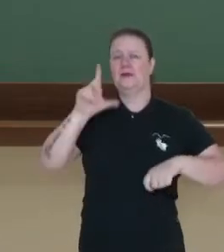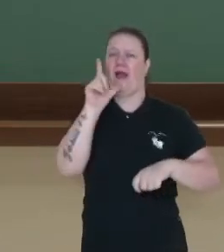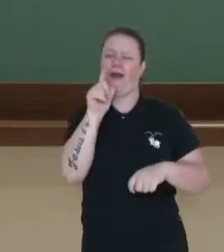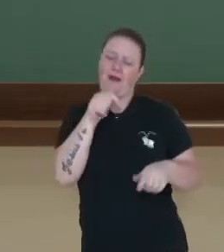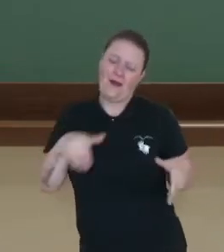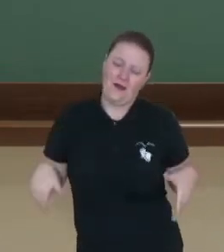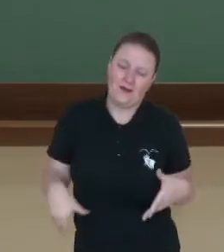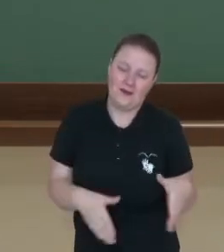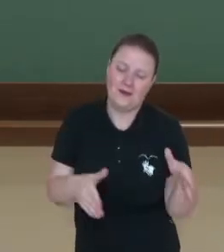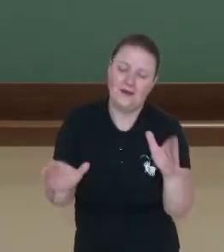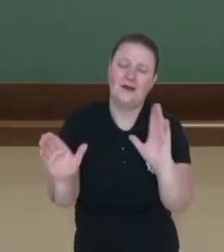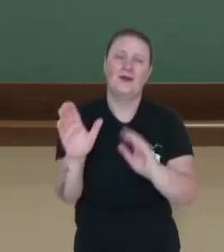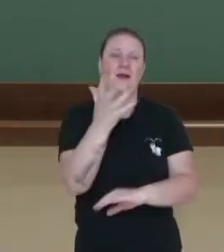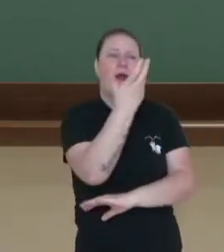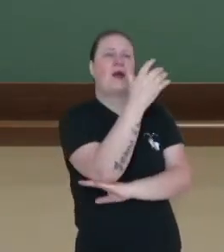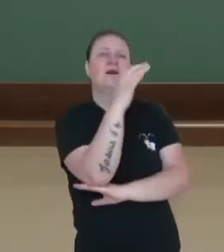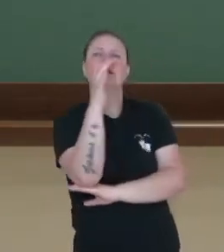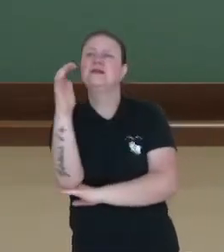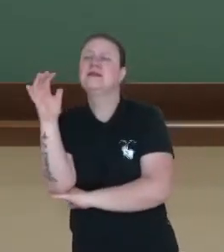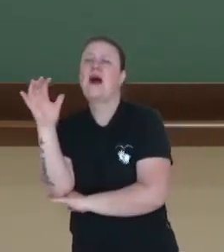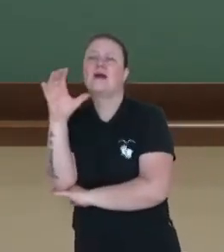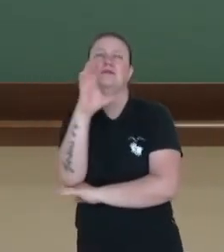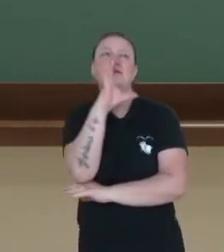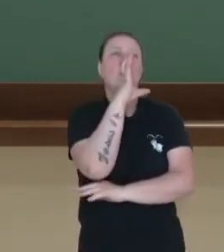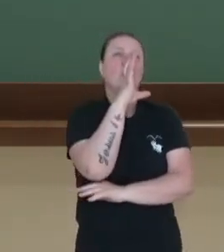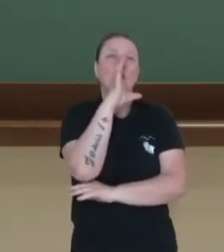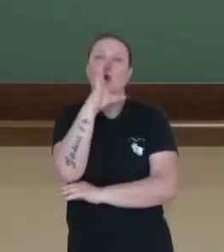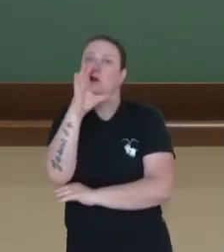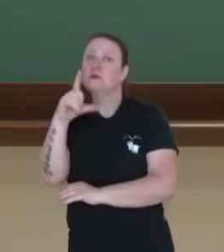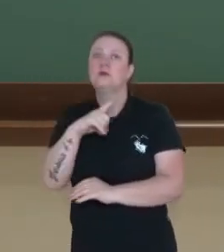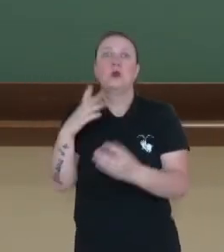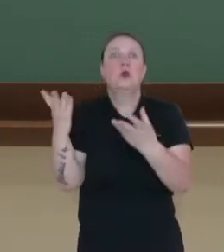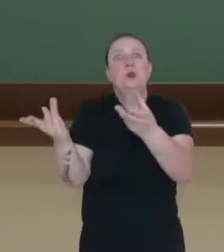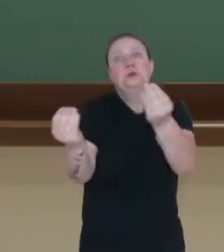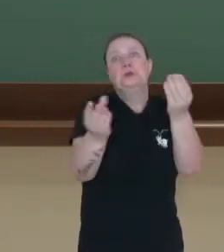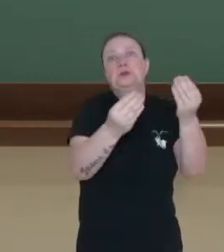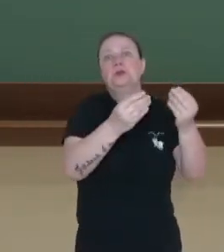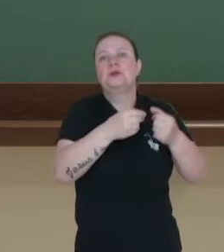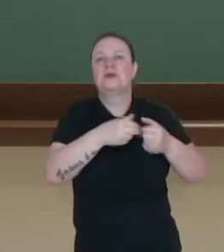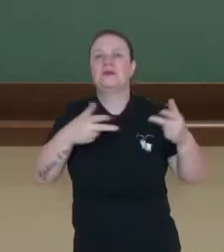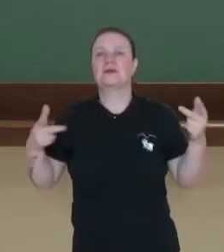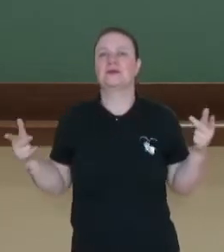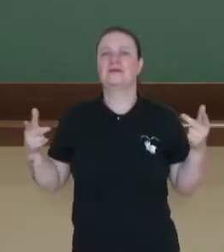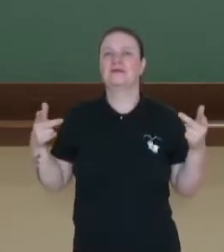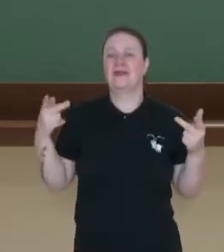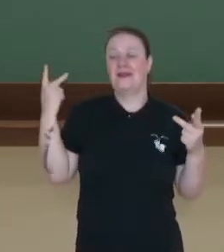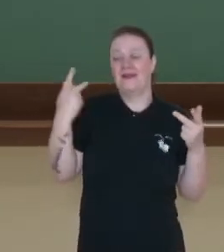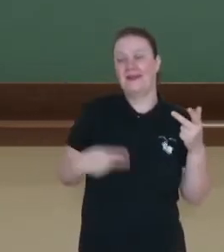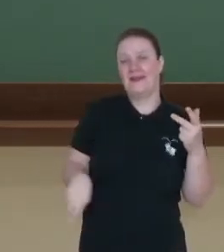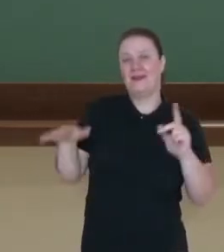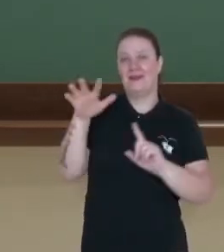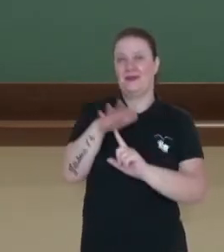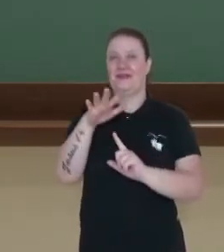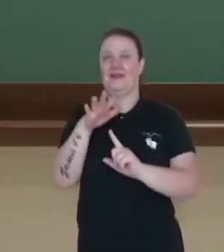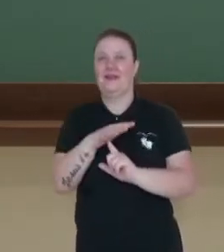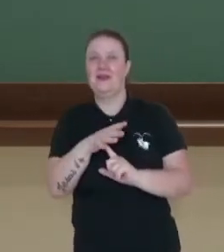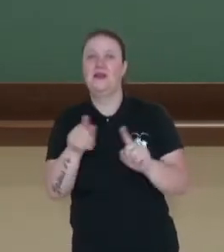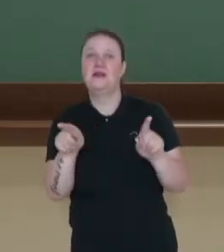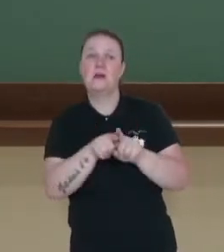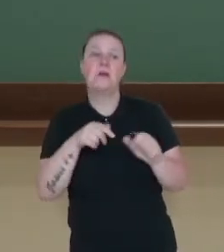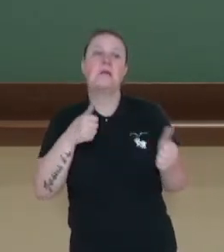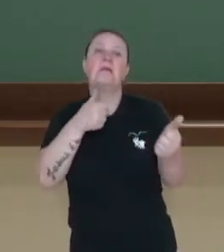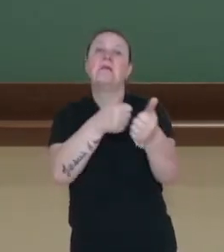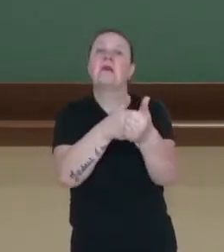das belezas naturais, da composição, né, identitária do estado do Paraná, da presença indígena na tua